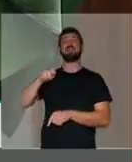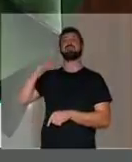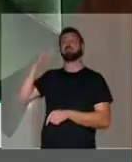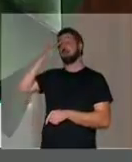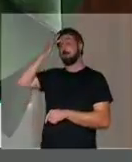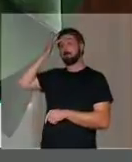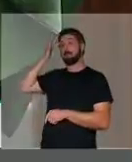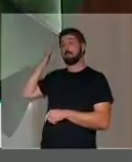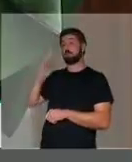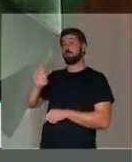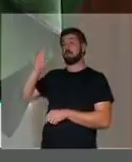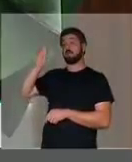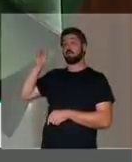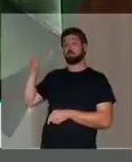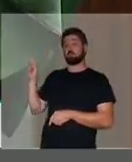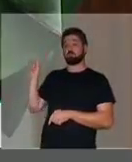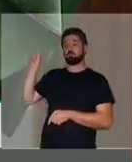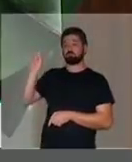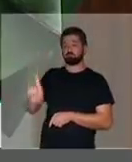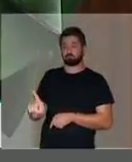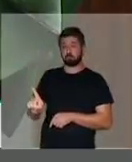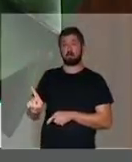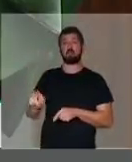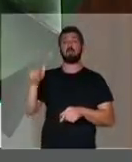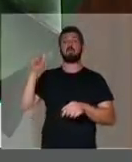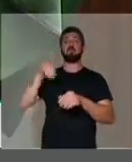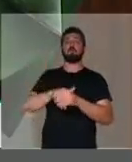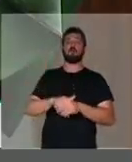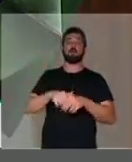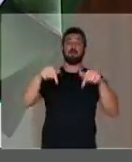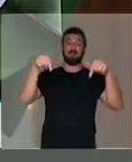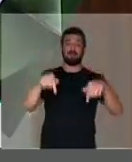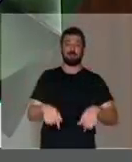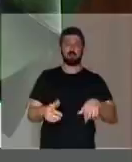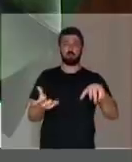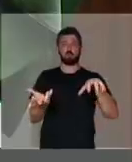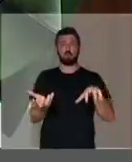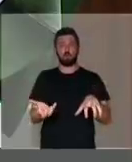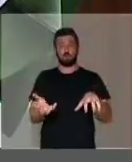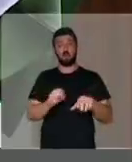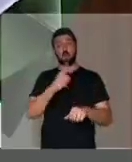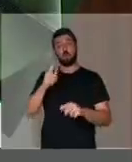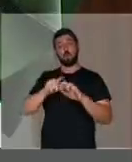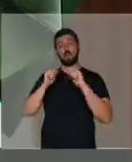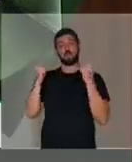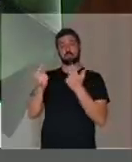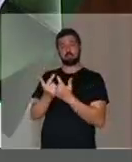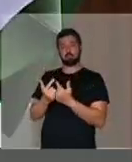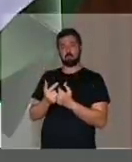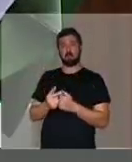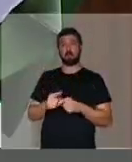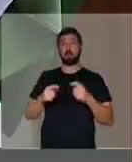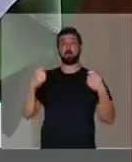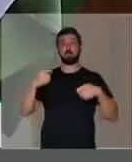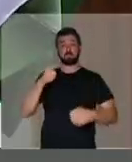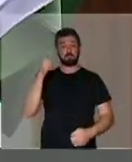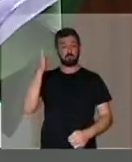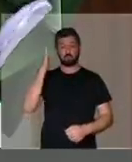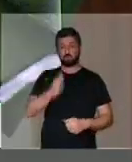interventor, será submetido à apreciação do Congresso Nacional ou Assembleia Legislativa do Estado no prazo de 24